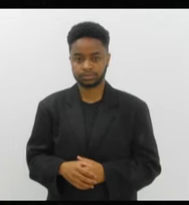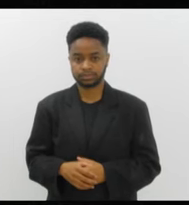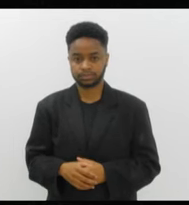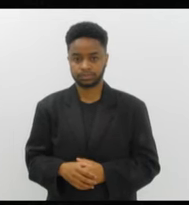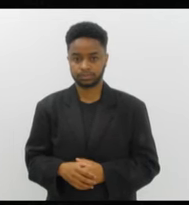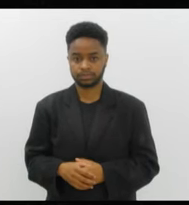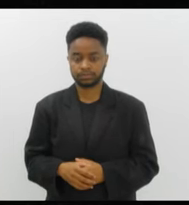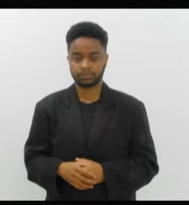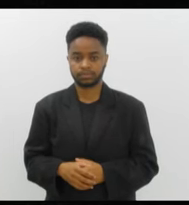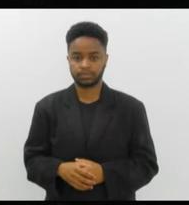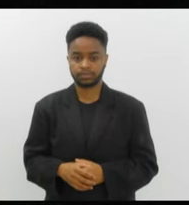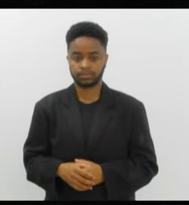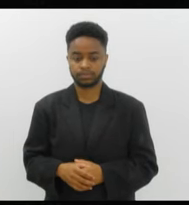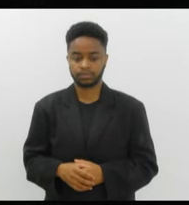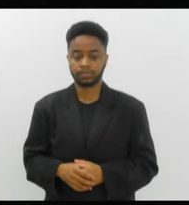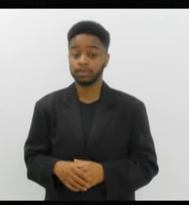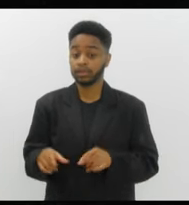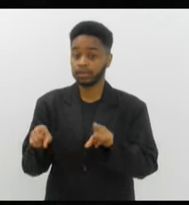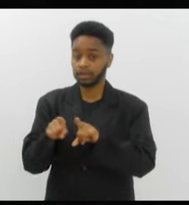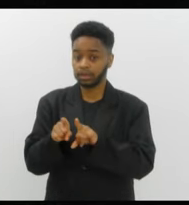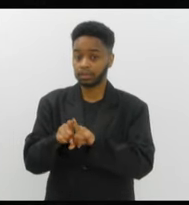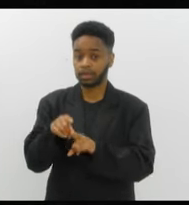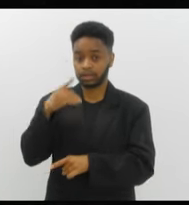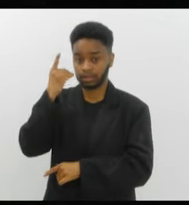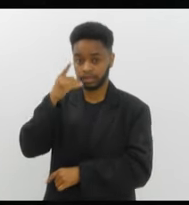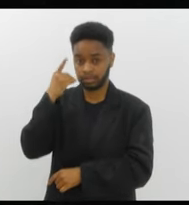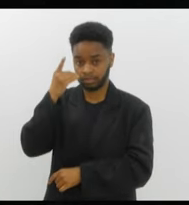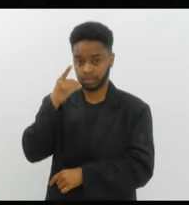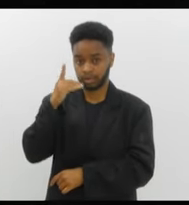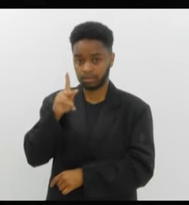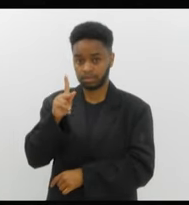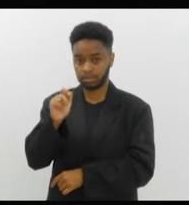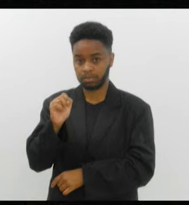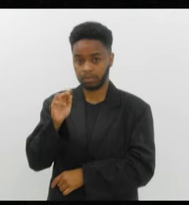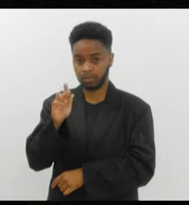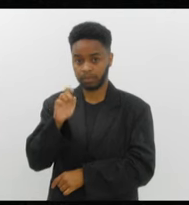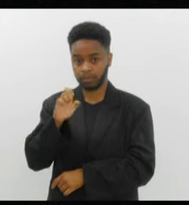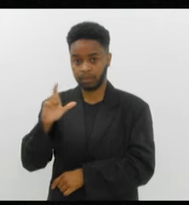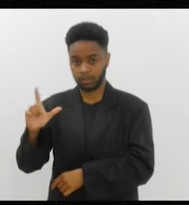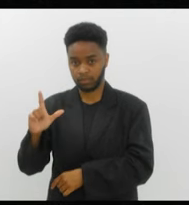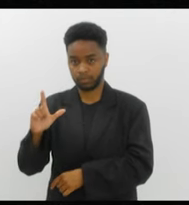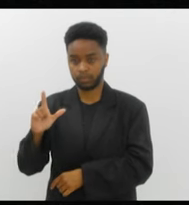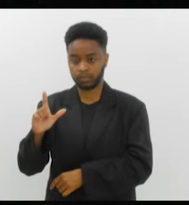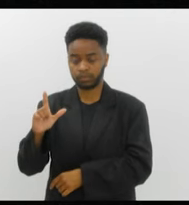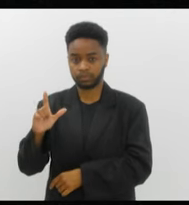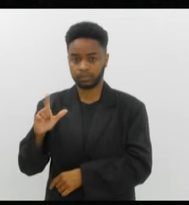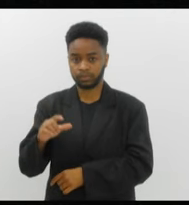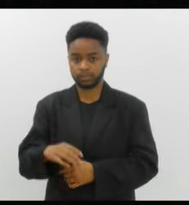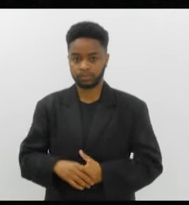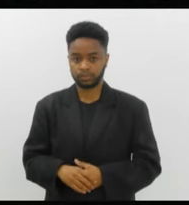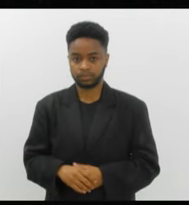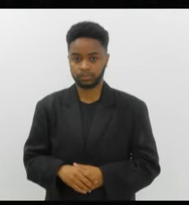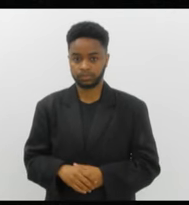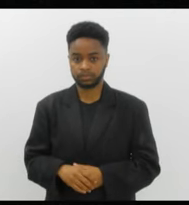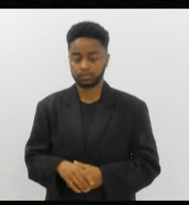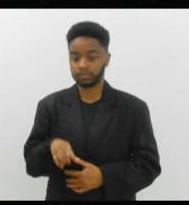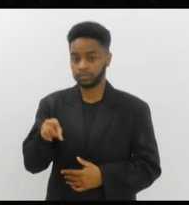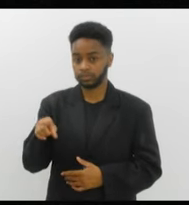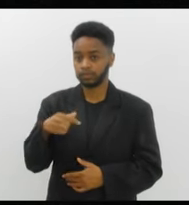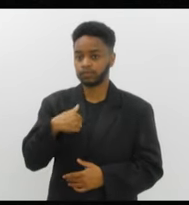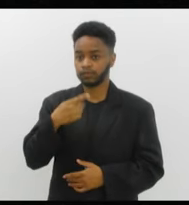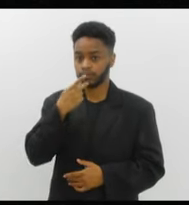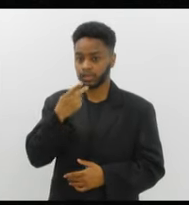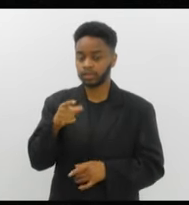contrapartida, nobre deputado Felipe Obel, uma das pessoas que eu digo que Deus também